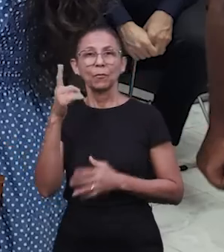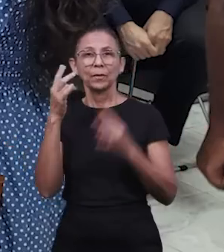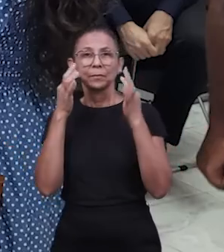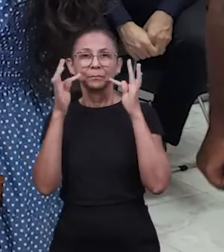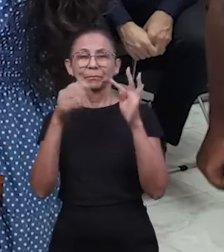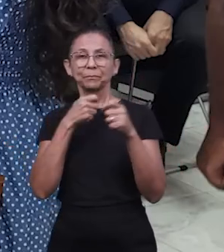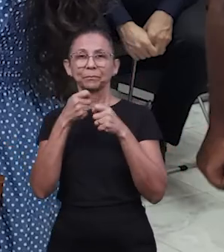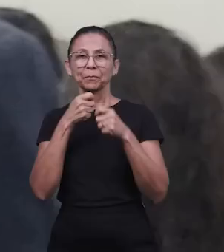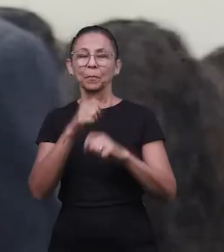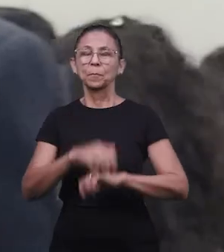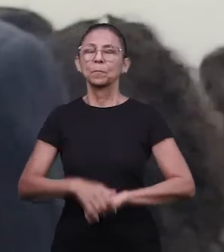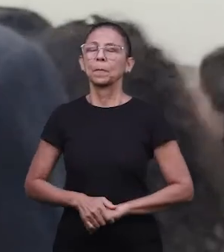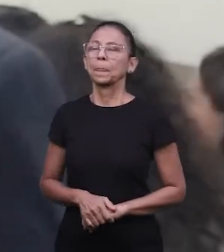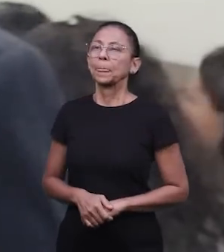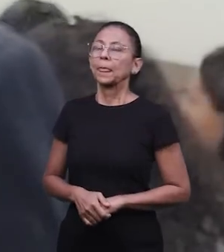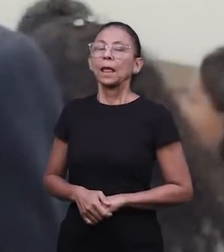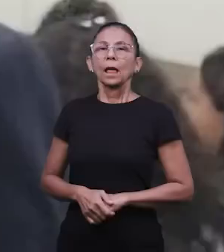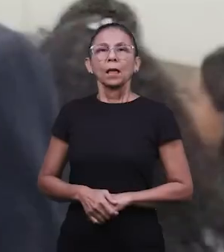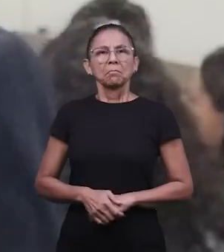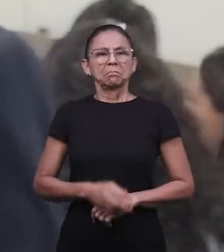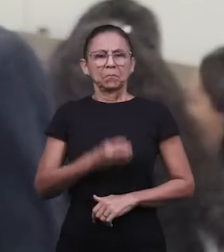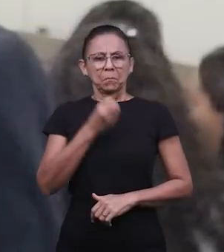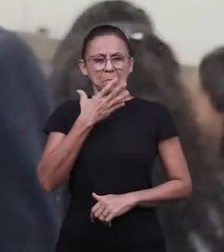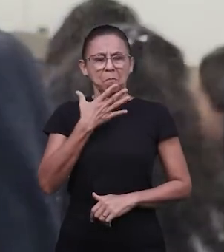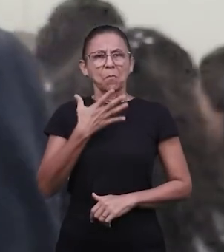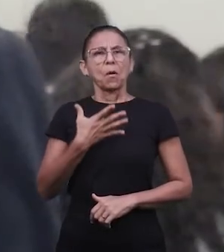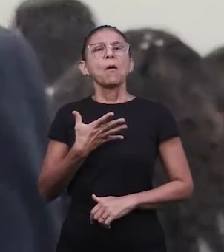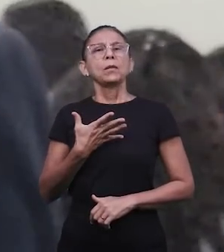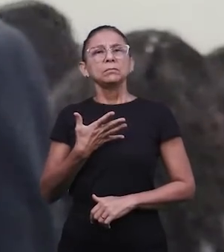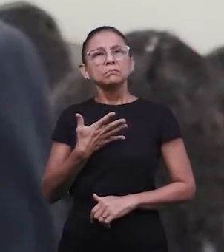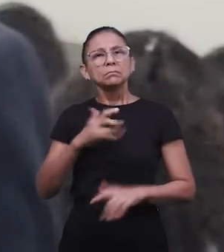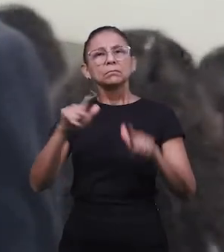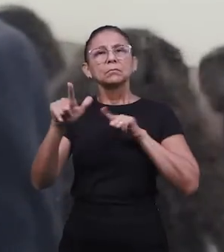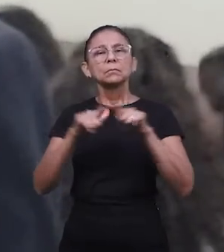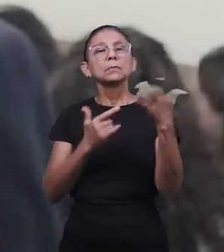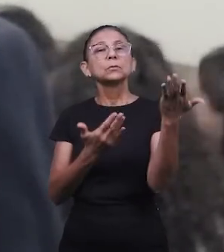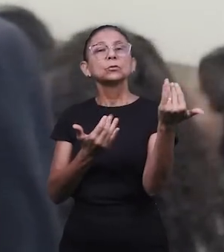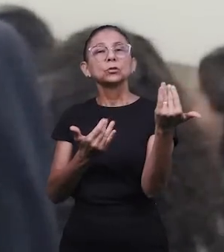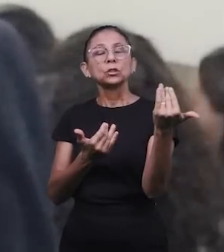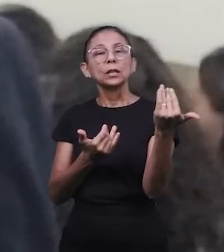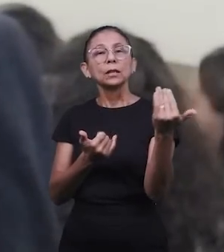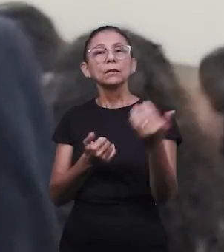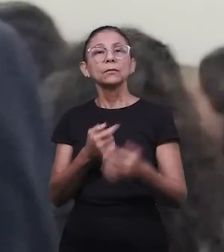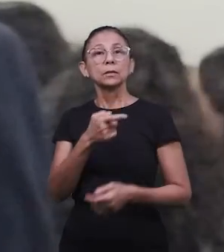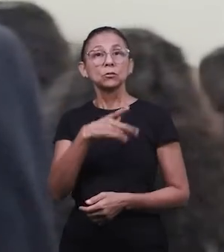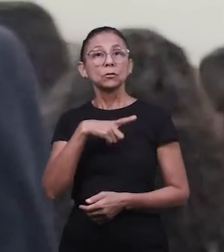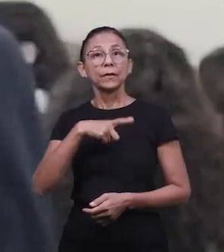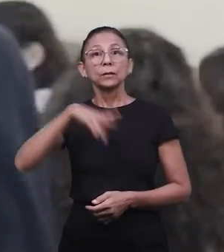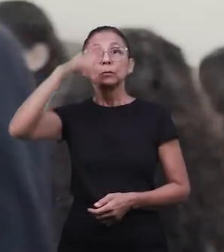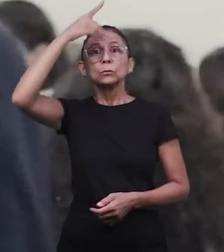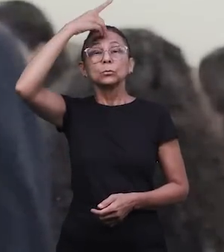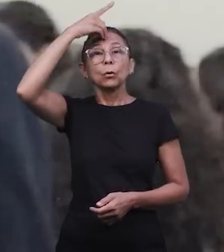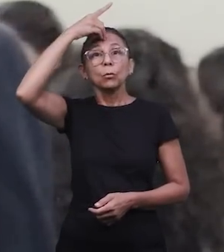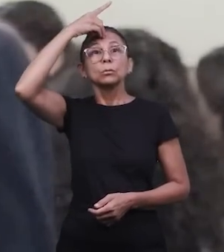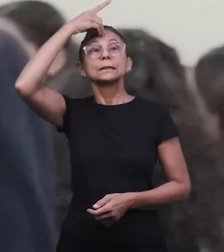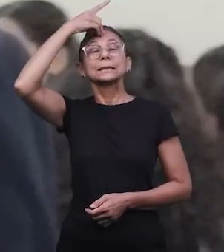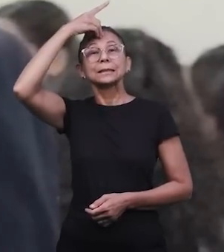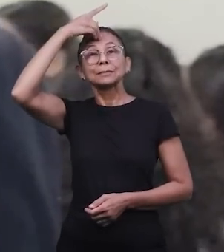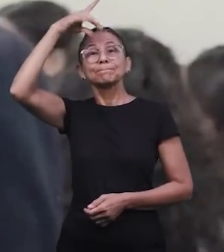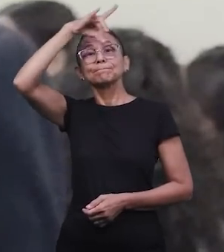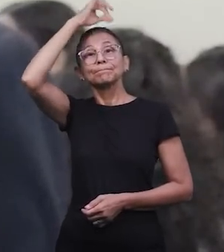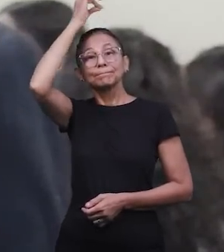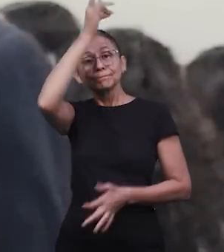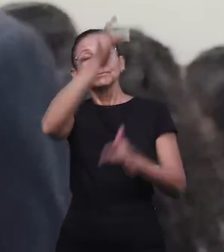diácono José Luiz. A paz do Senhor. Foi um trabalho excelente dos jovens que o Senhor usou com os dons